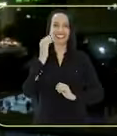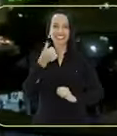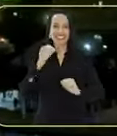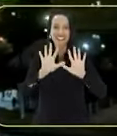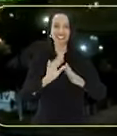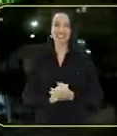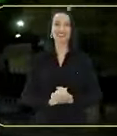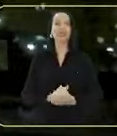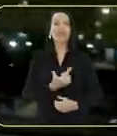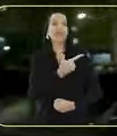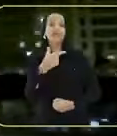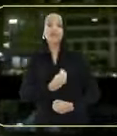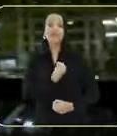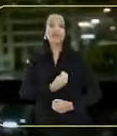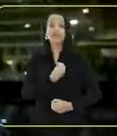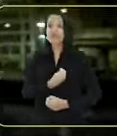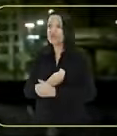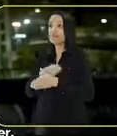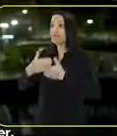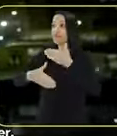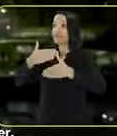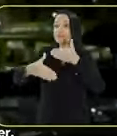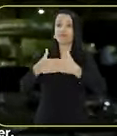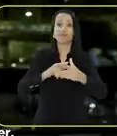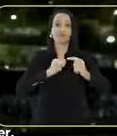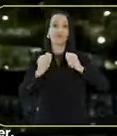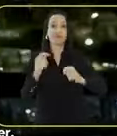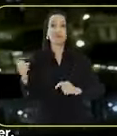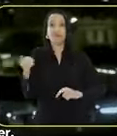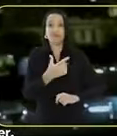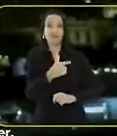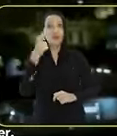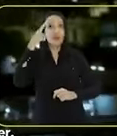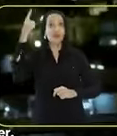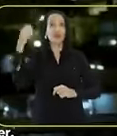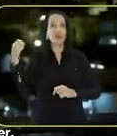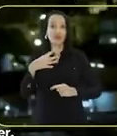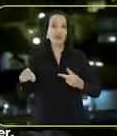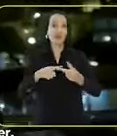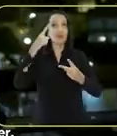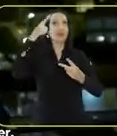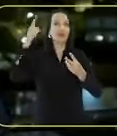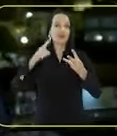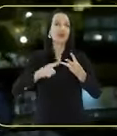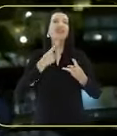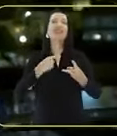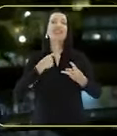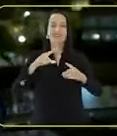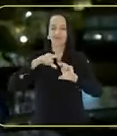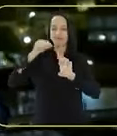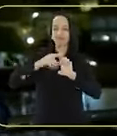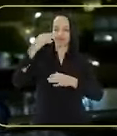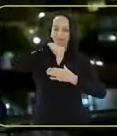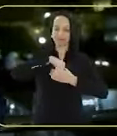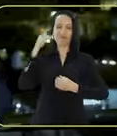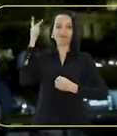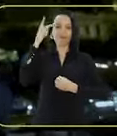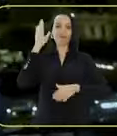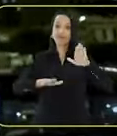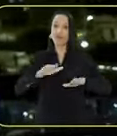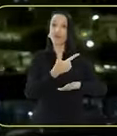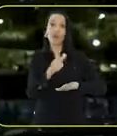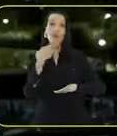Não existe desenvolvimento econômico e social sem inovação, criatividade e vontade de empreender. Essa é a essência dos paulistas,